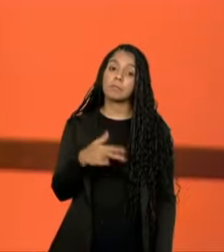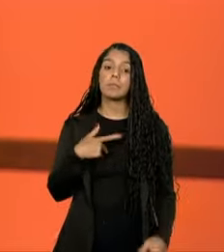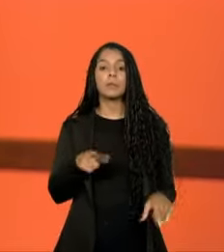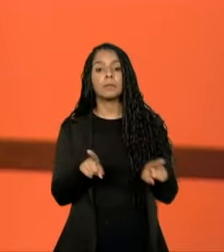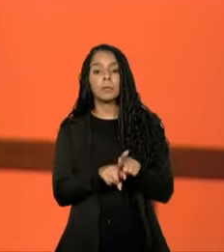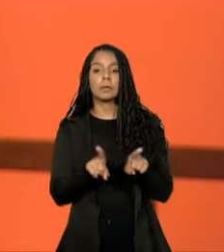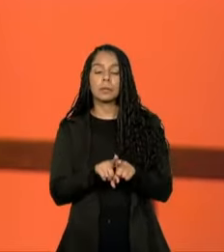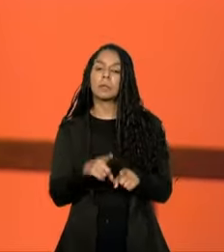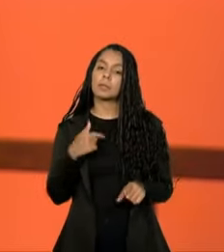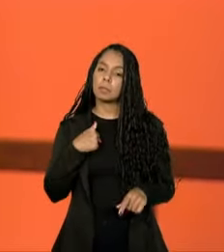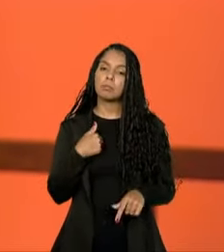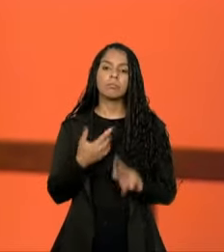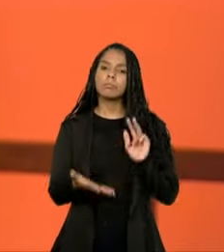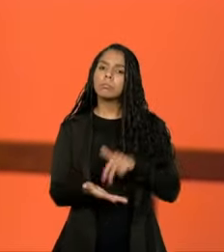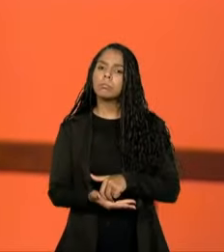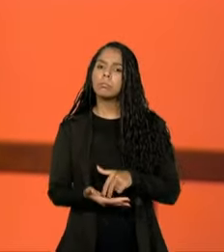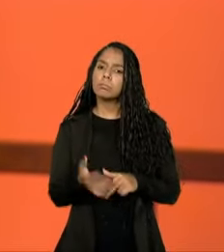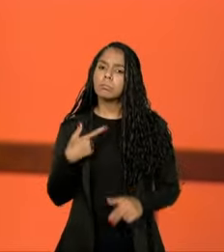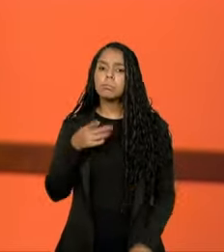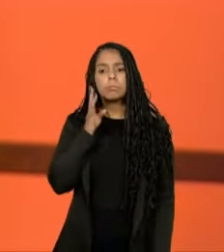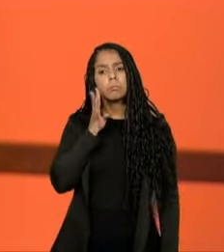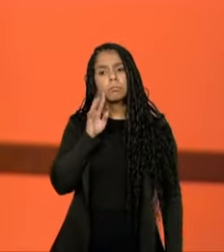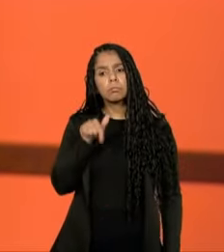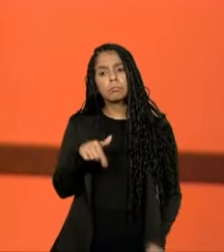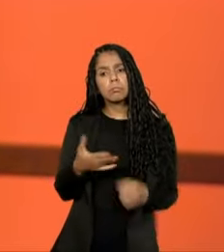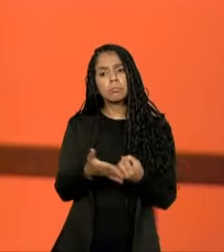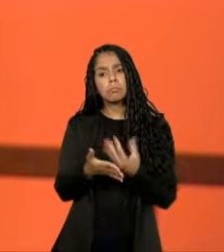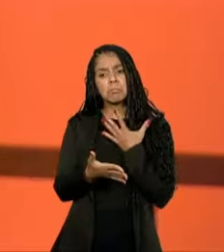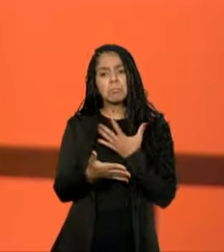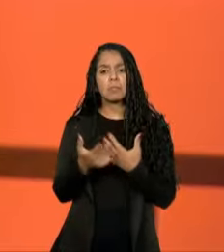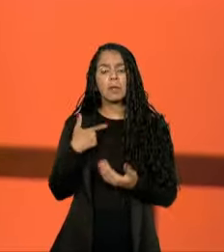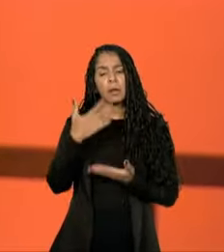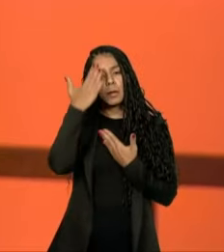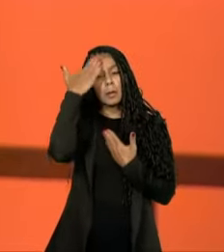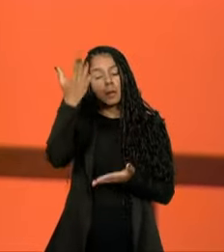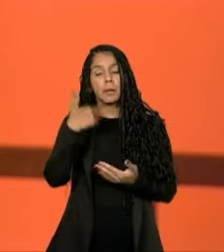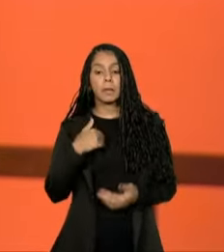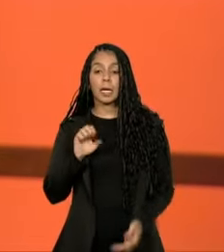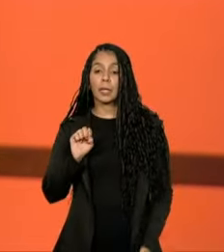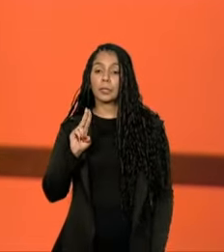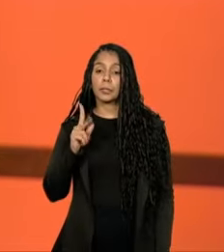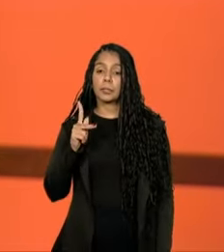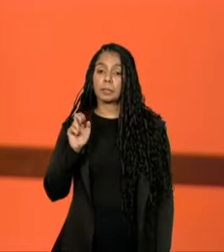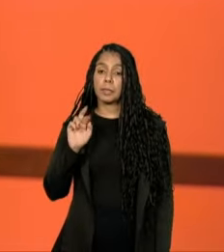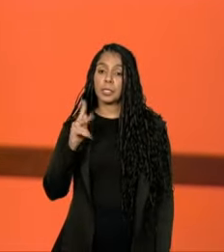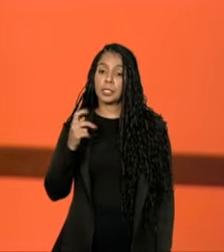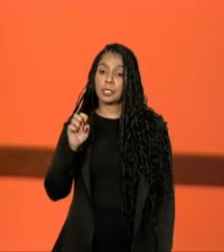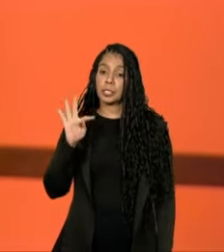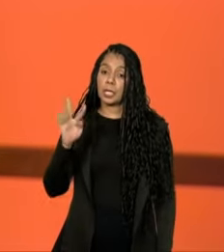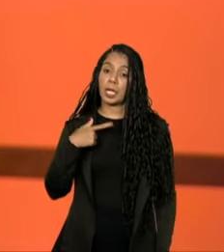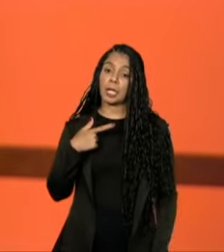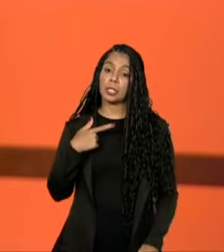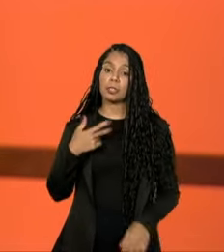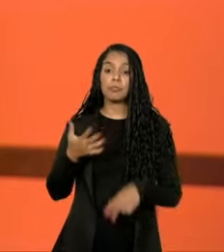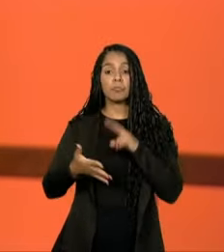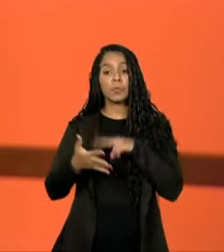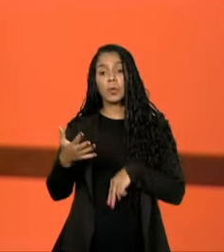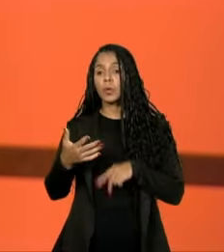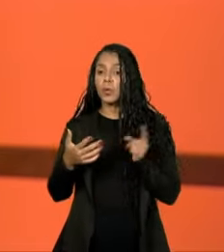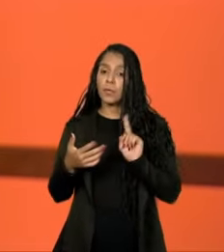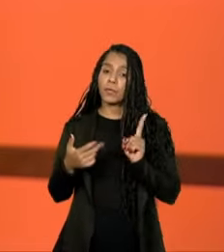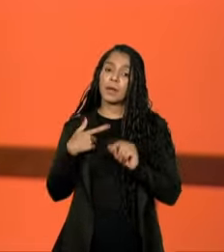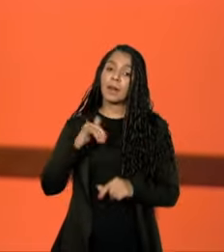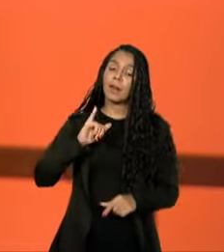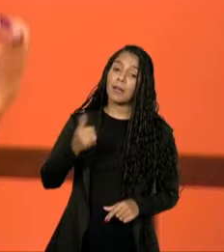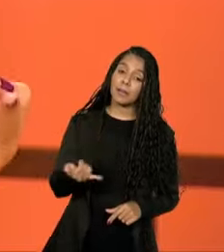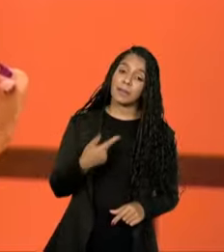também entro numa de... Bom, legal, ó, você mandou aqui, obrigado pelo superchat, valeu pela grana, mas eu não vou ler a sua mensagem. Vou